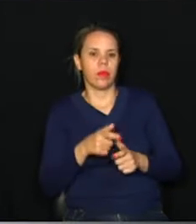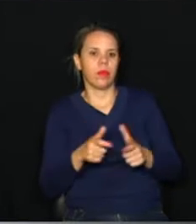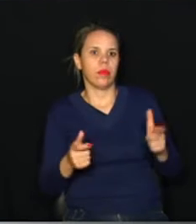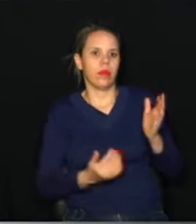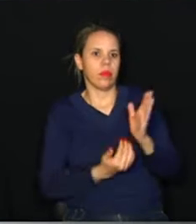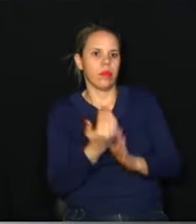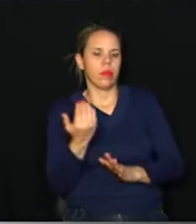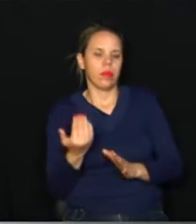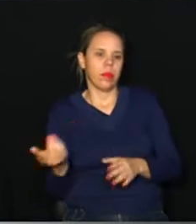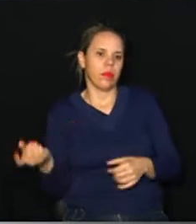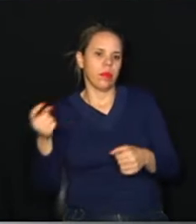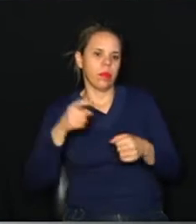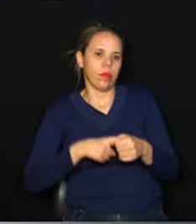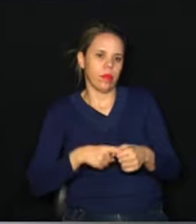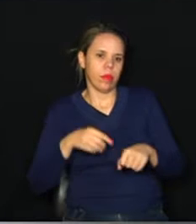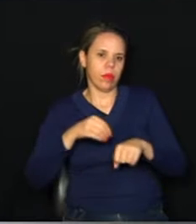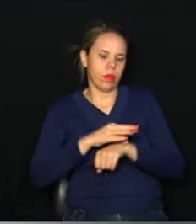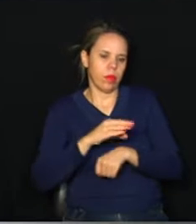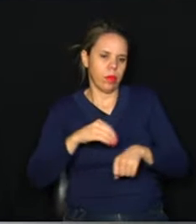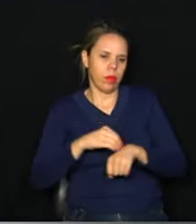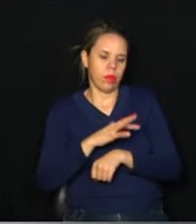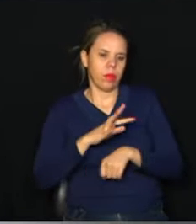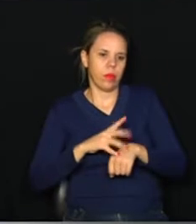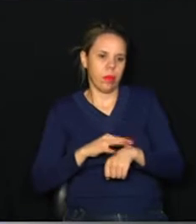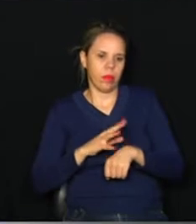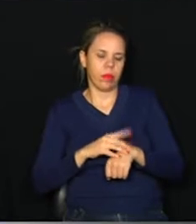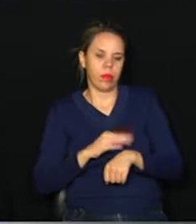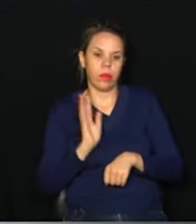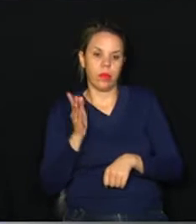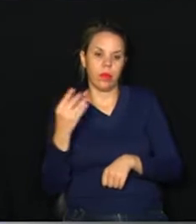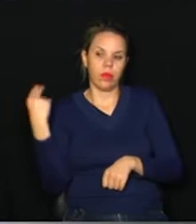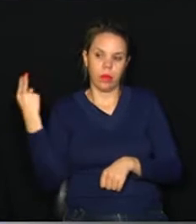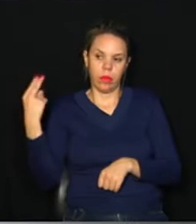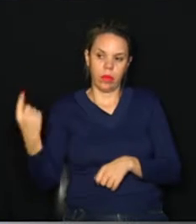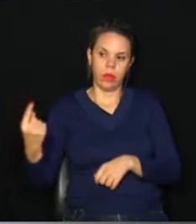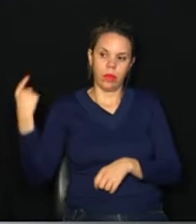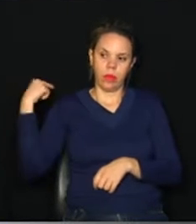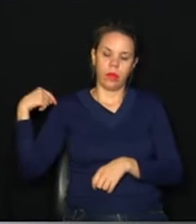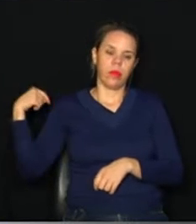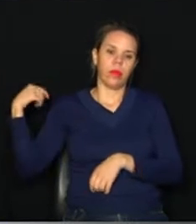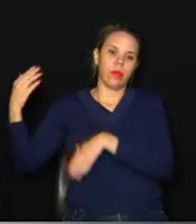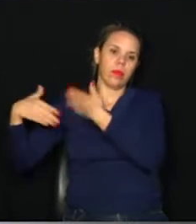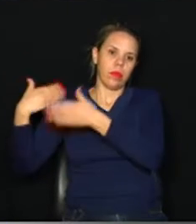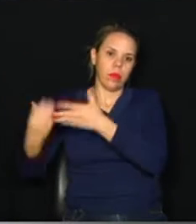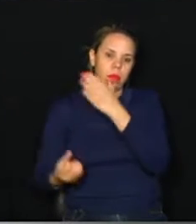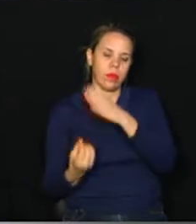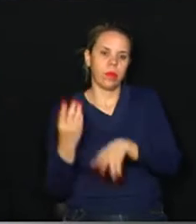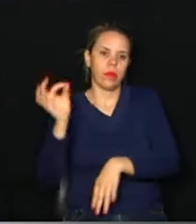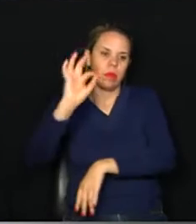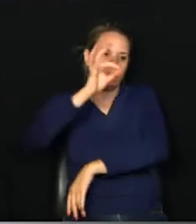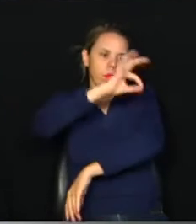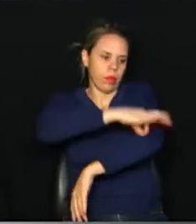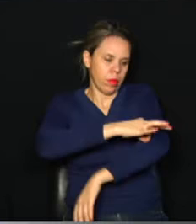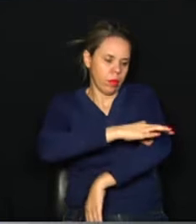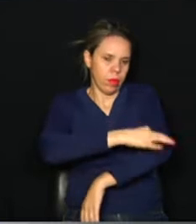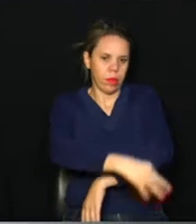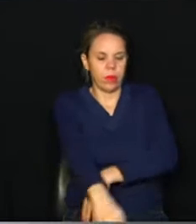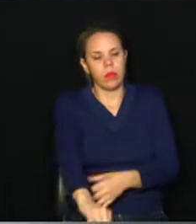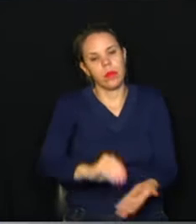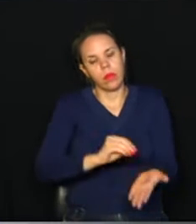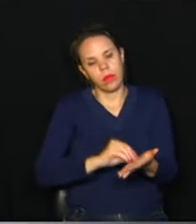de retorno de transmissão dessas doenças, como já foi acontecido com a dengue. A falta